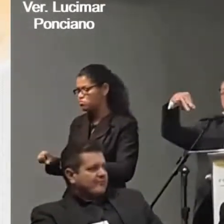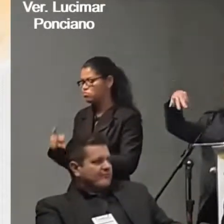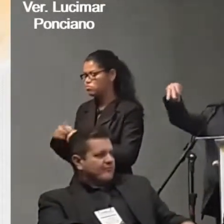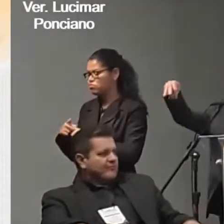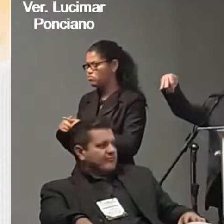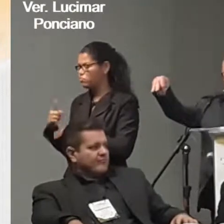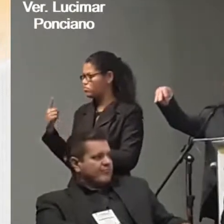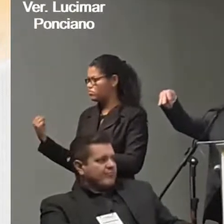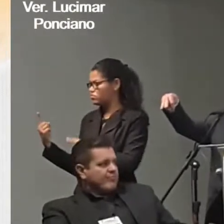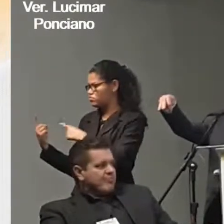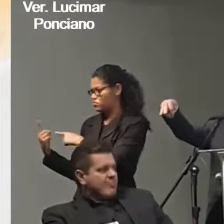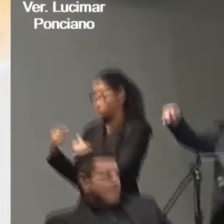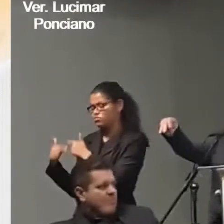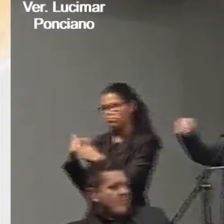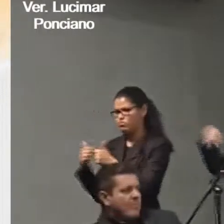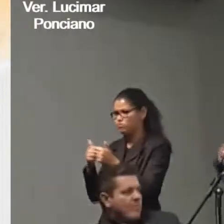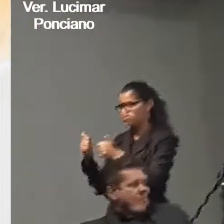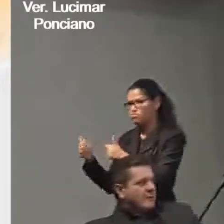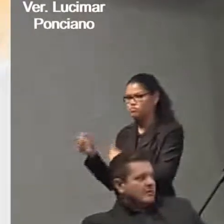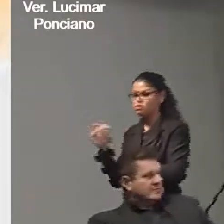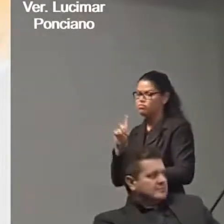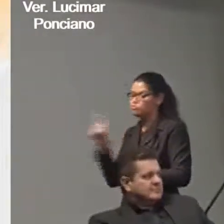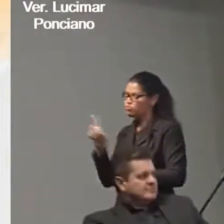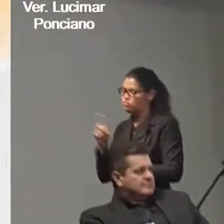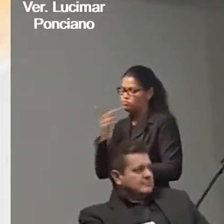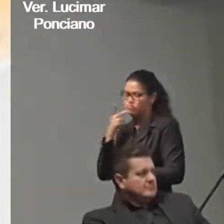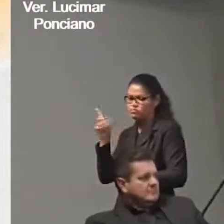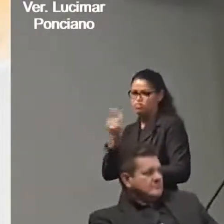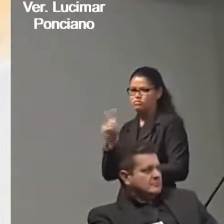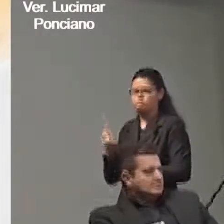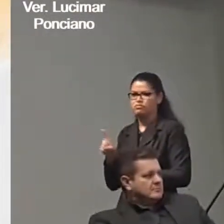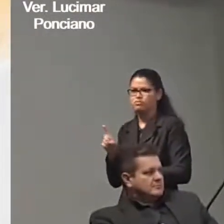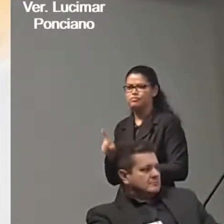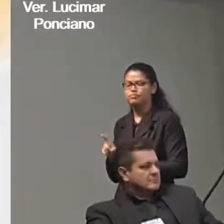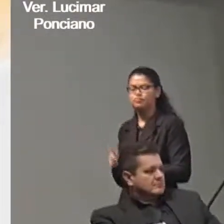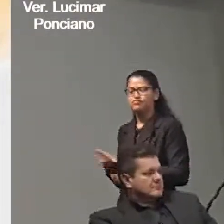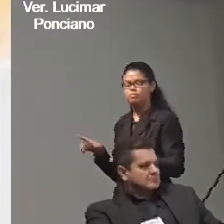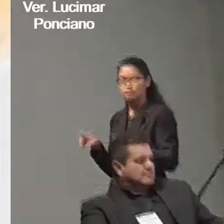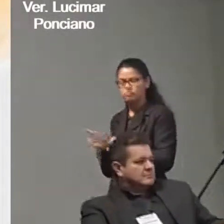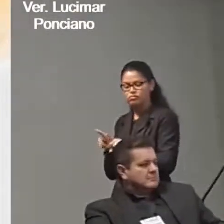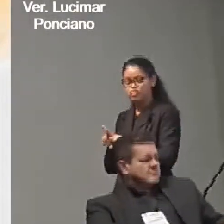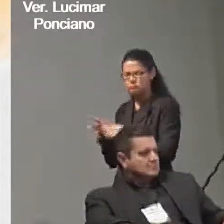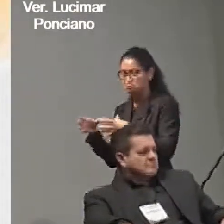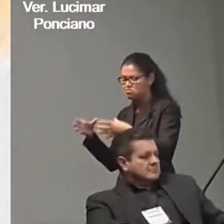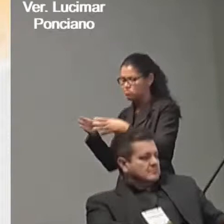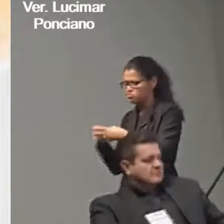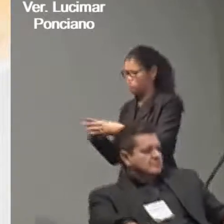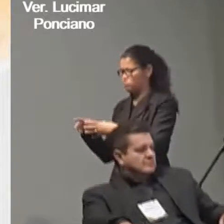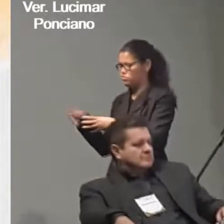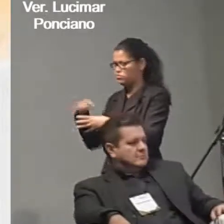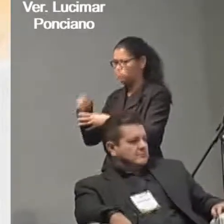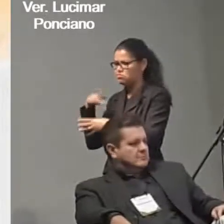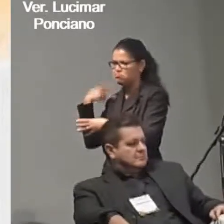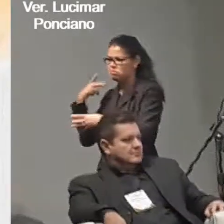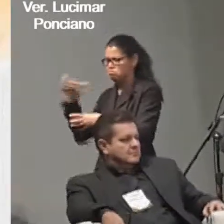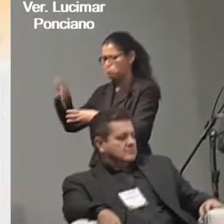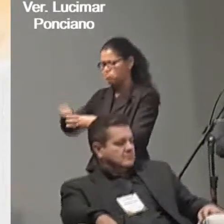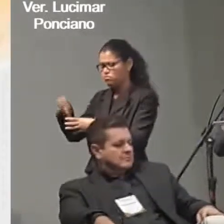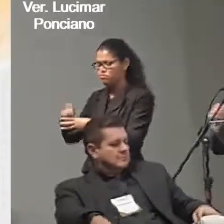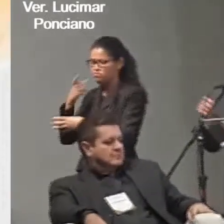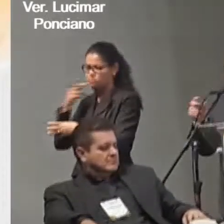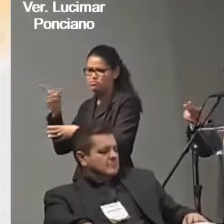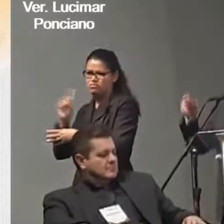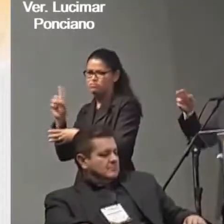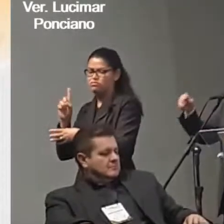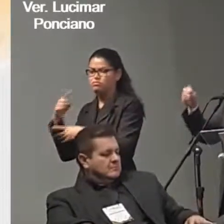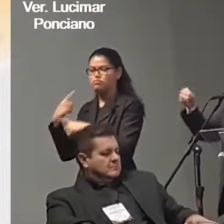promotor que não compreende essa atuação política. Eu também não posso dizer que a classe política é uma classe